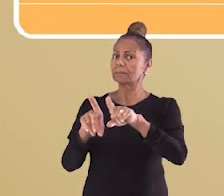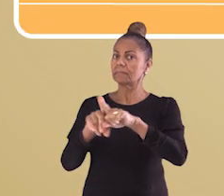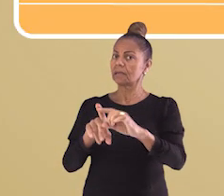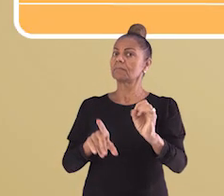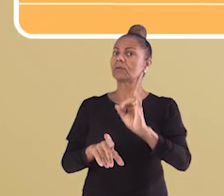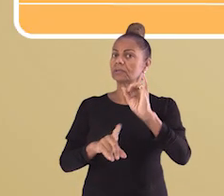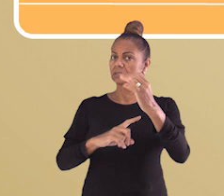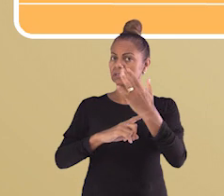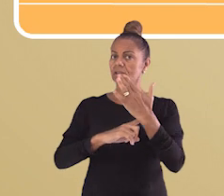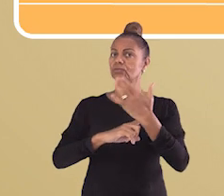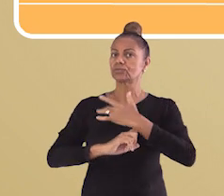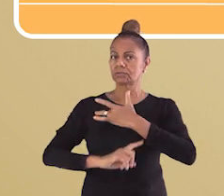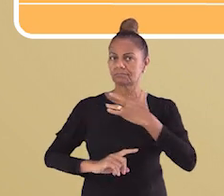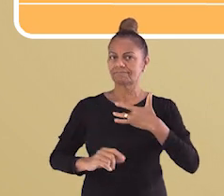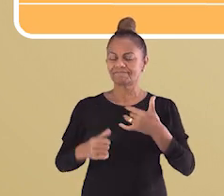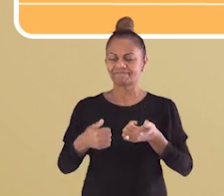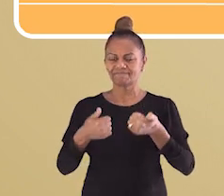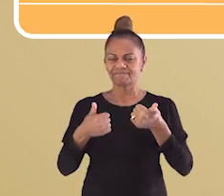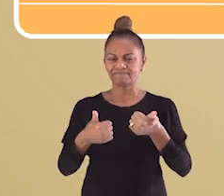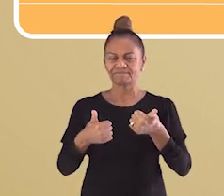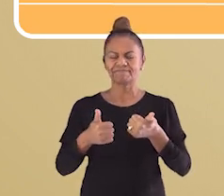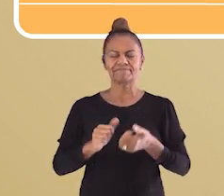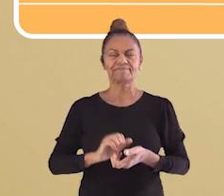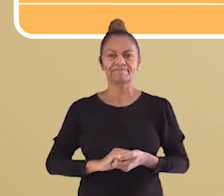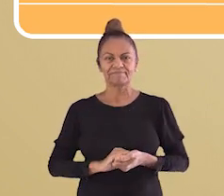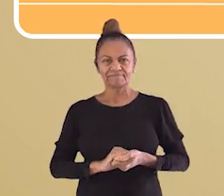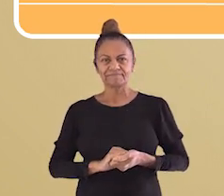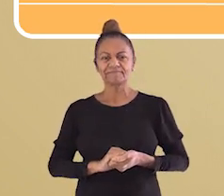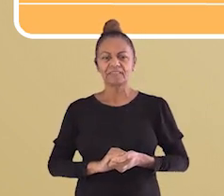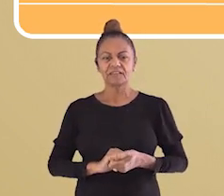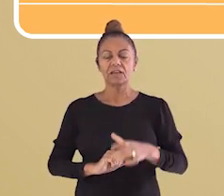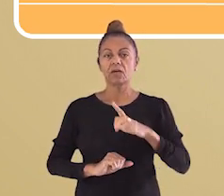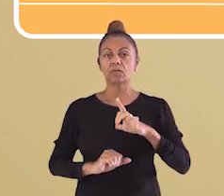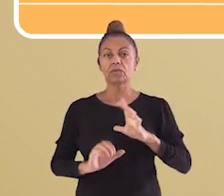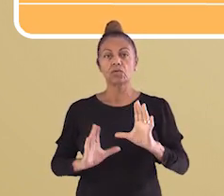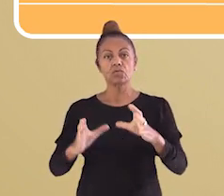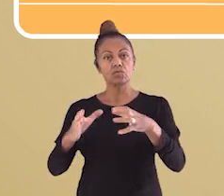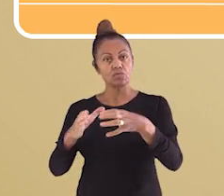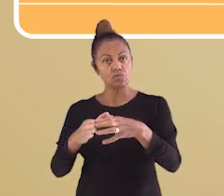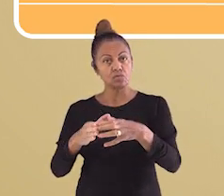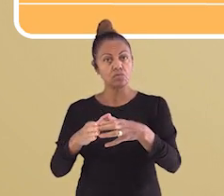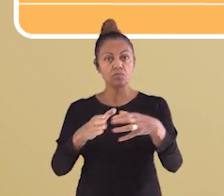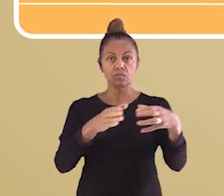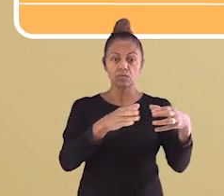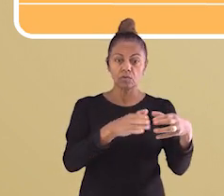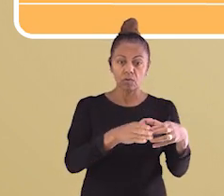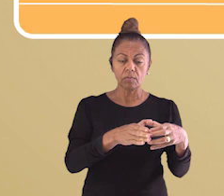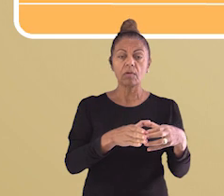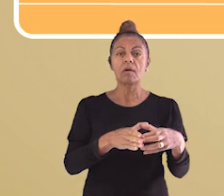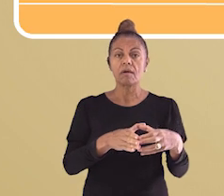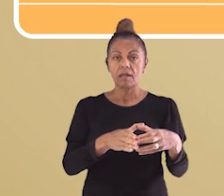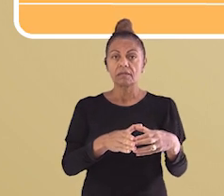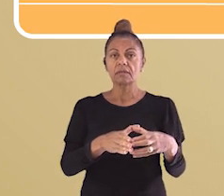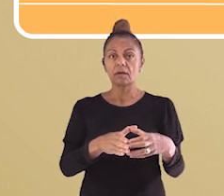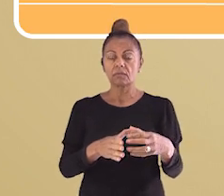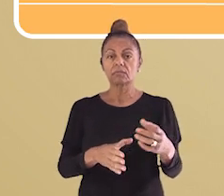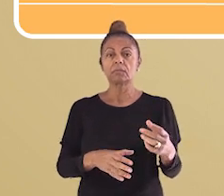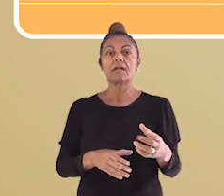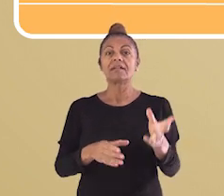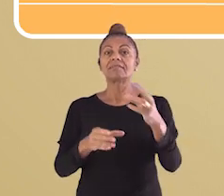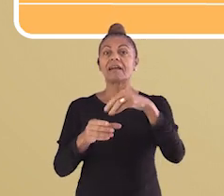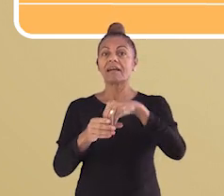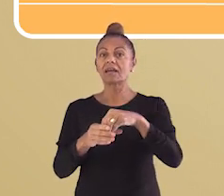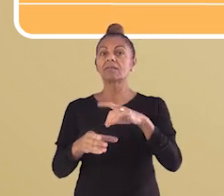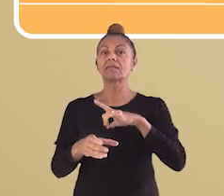aqui o primeiro representante, né? Apresentando os dois grupos, nós dissemos que eles têm sim representantes